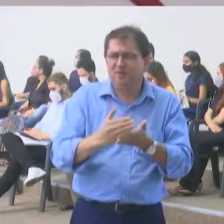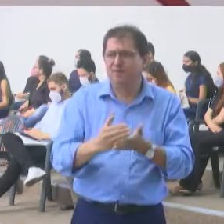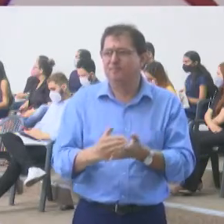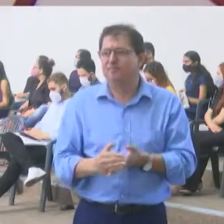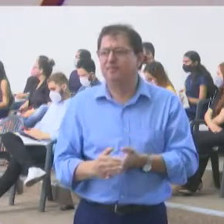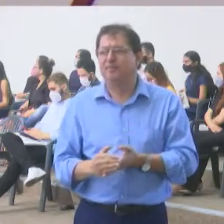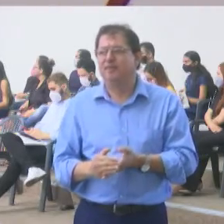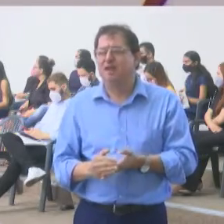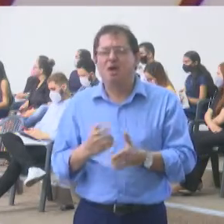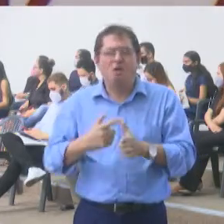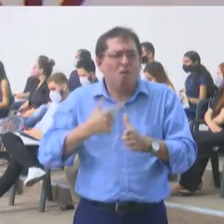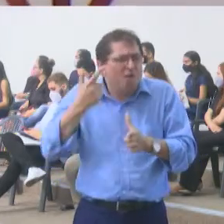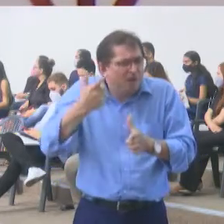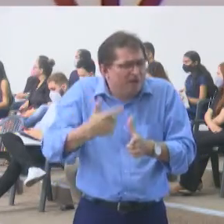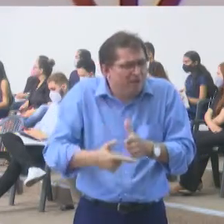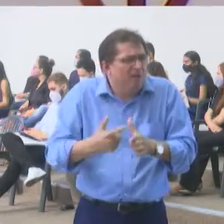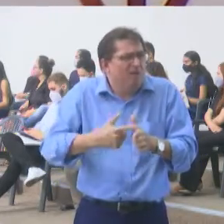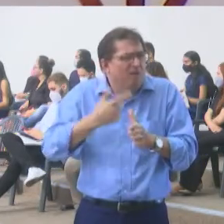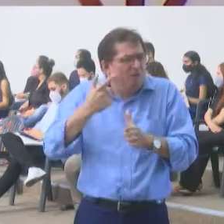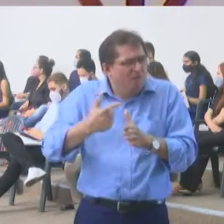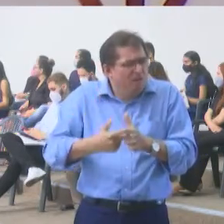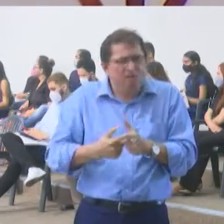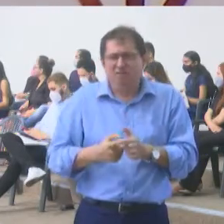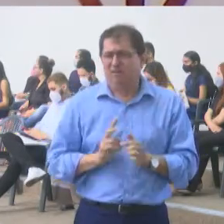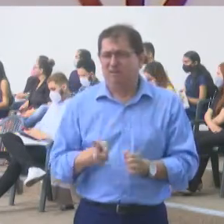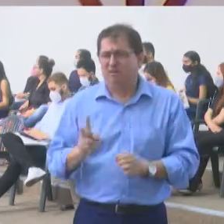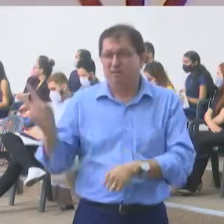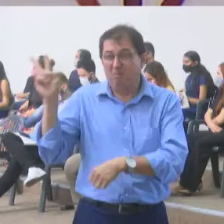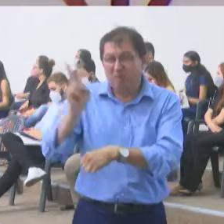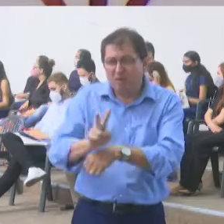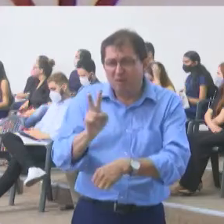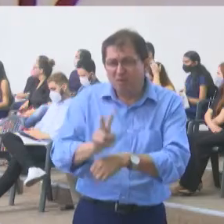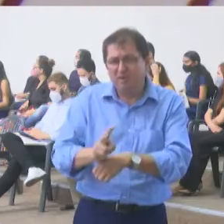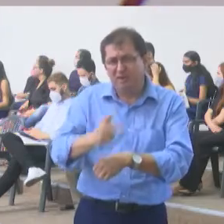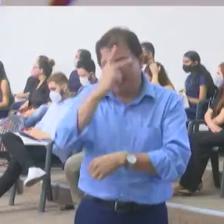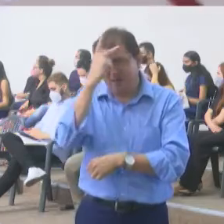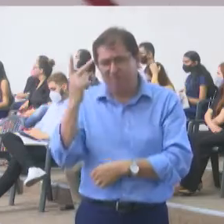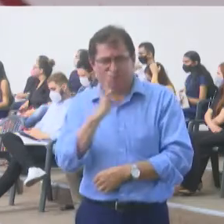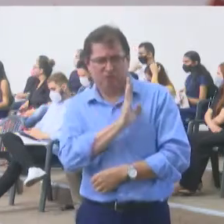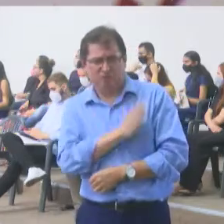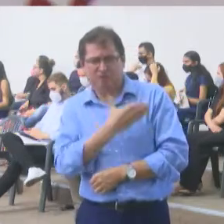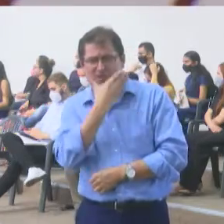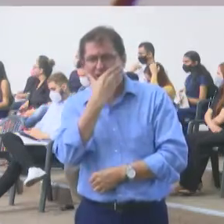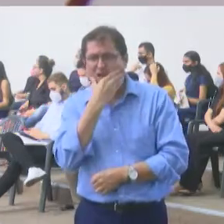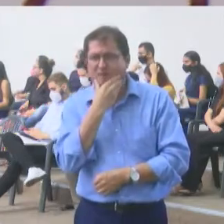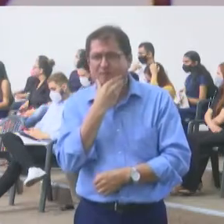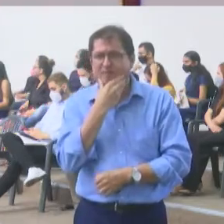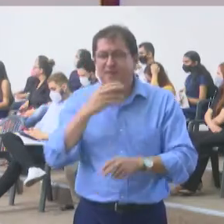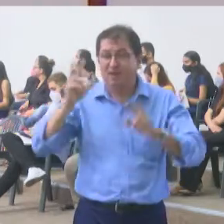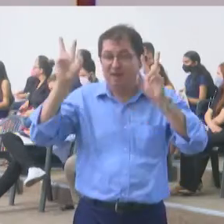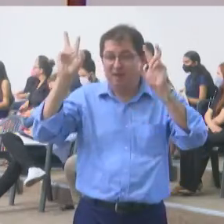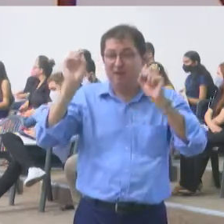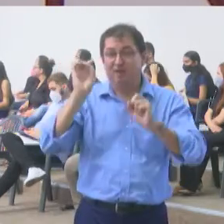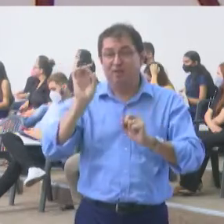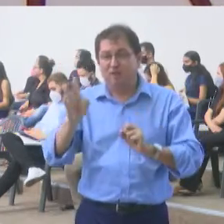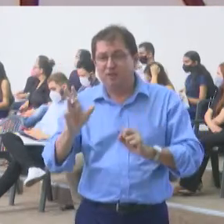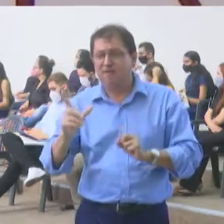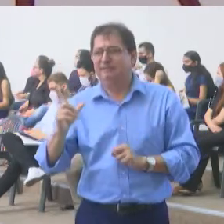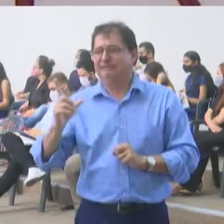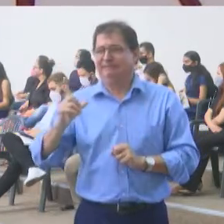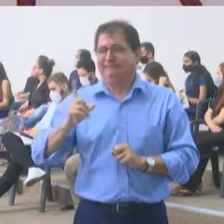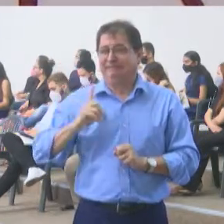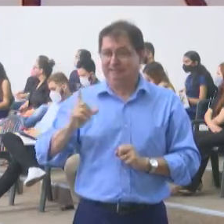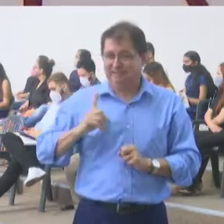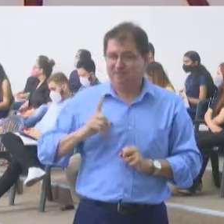a repetição, e ela não conseguia resolver as questões do coração do ser humano. Aqui nesse texto, a lei só existia para proteger